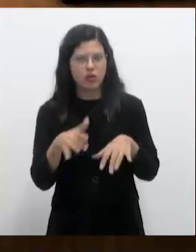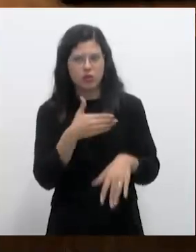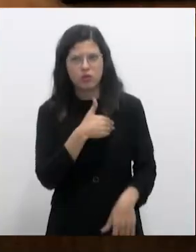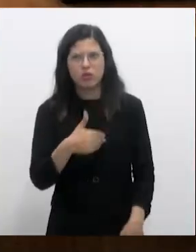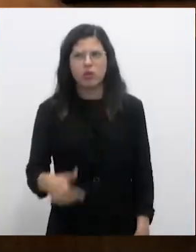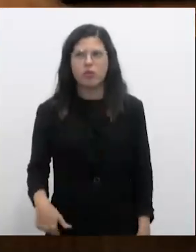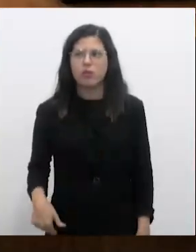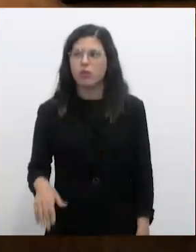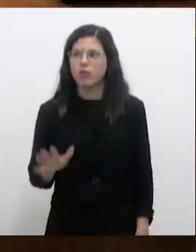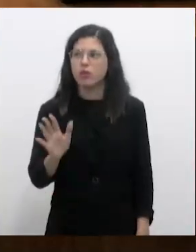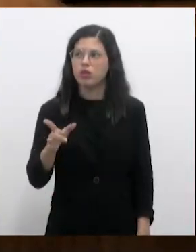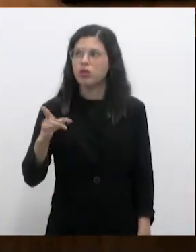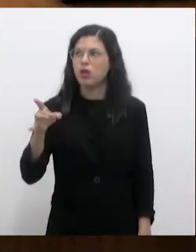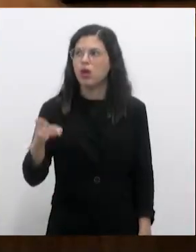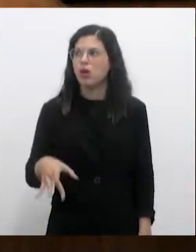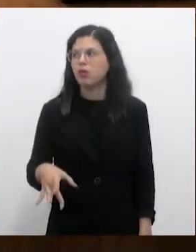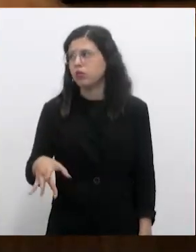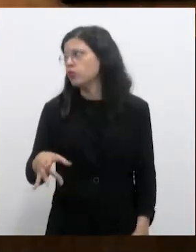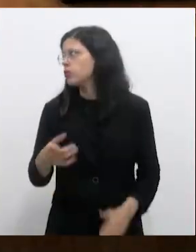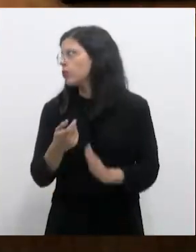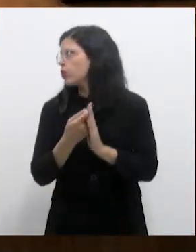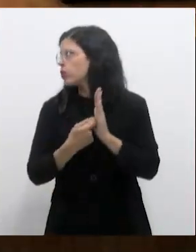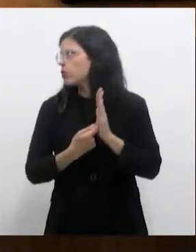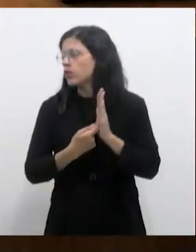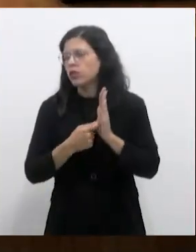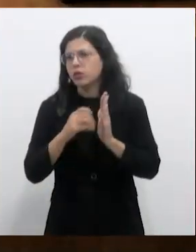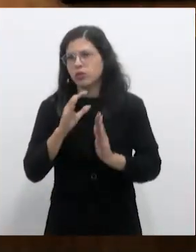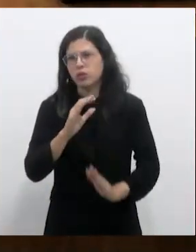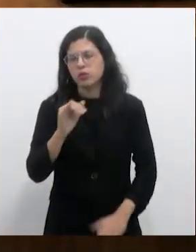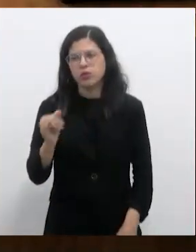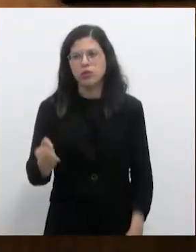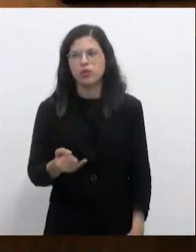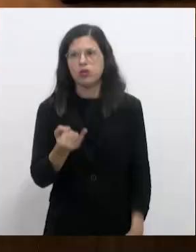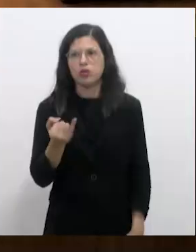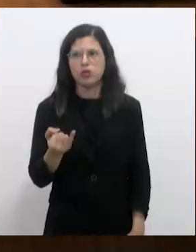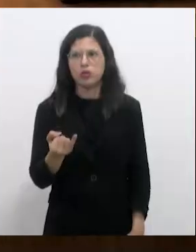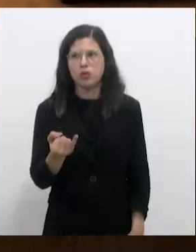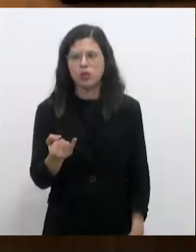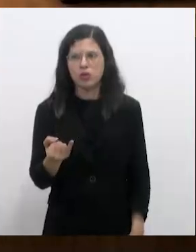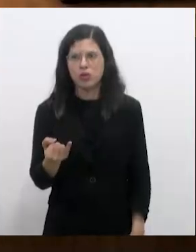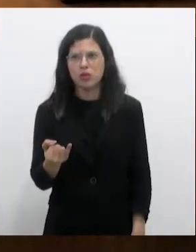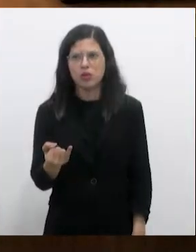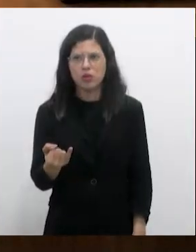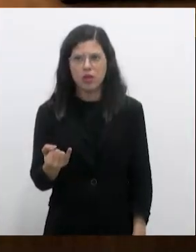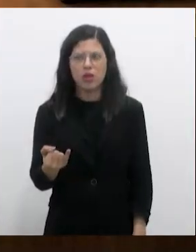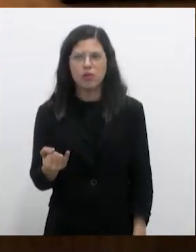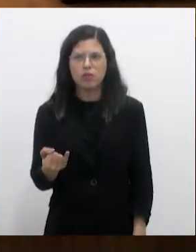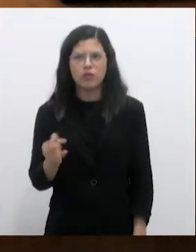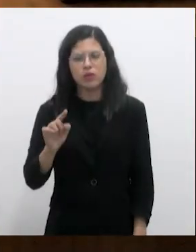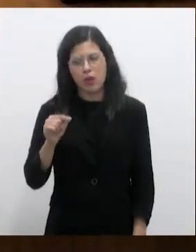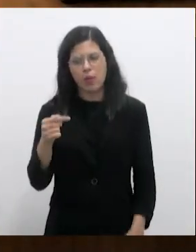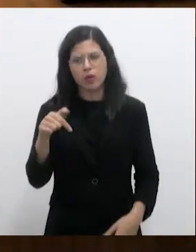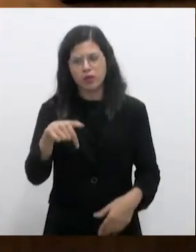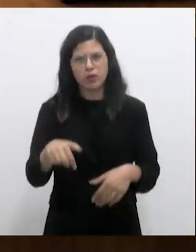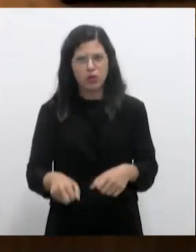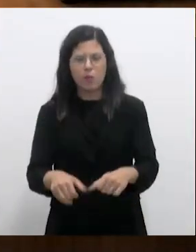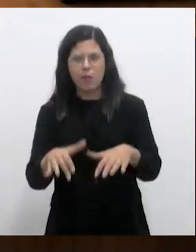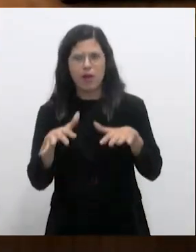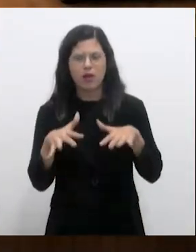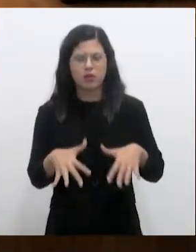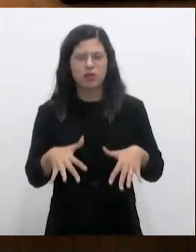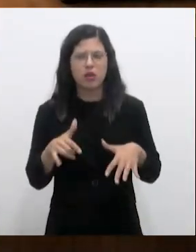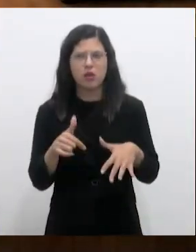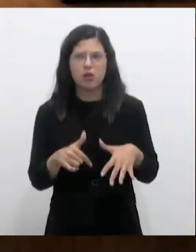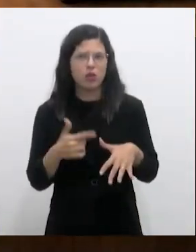já é a última redação da CCJ, que já virá ao plenário sem chance de novas emendas, porque já